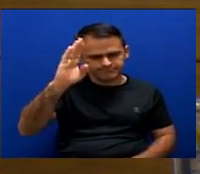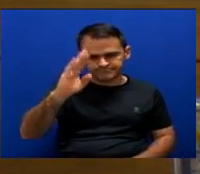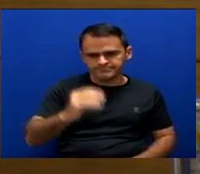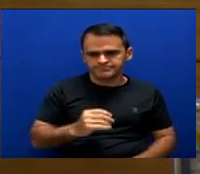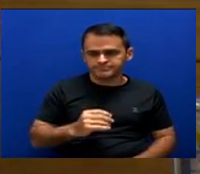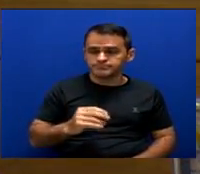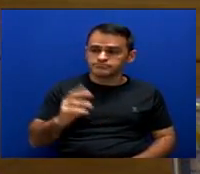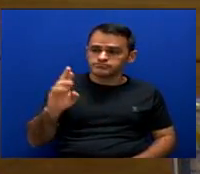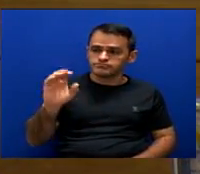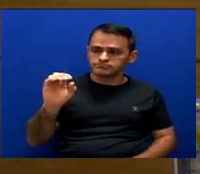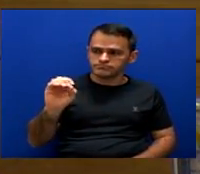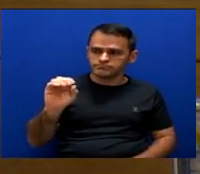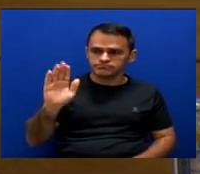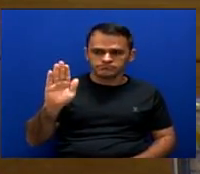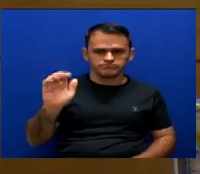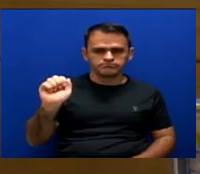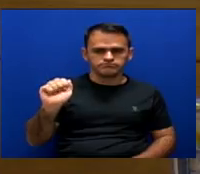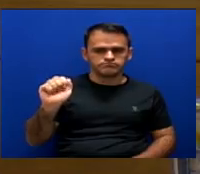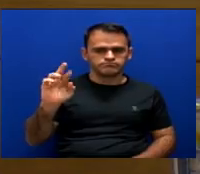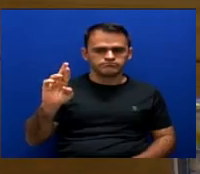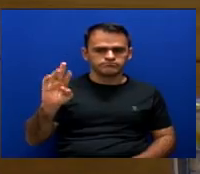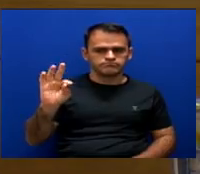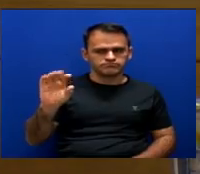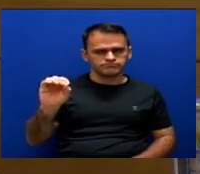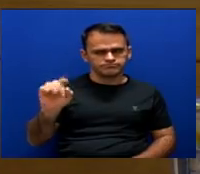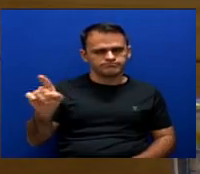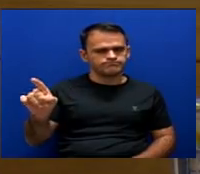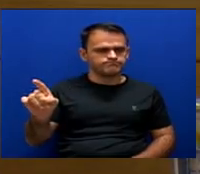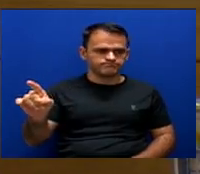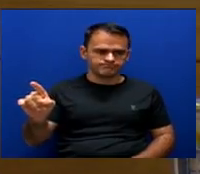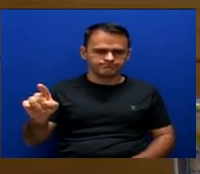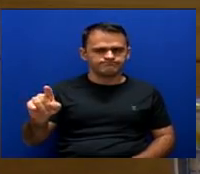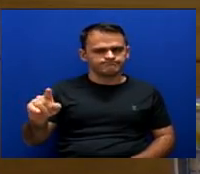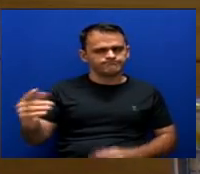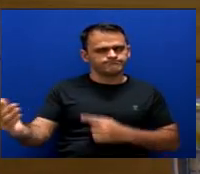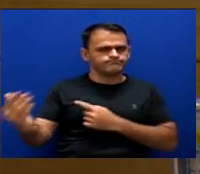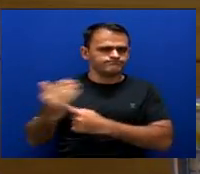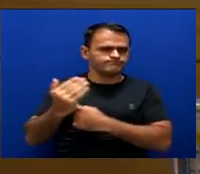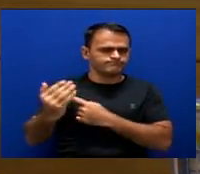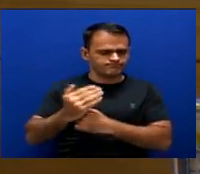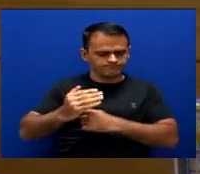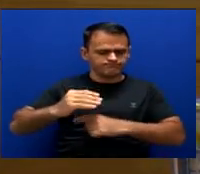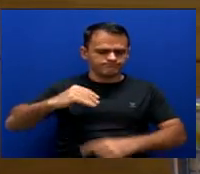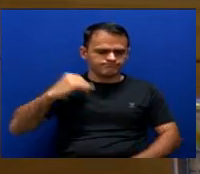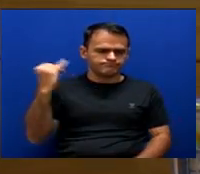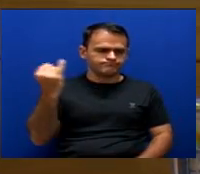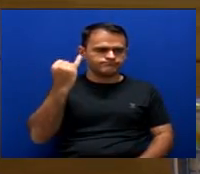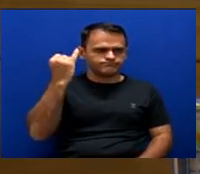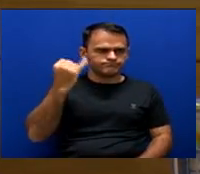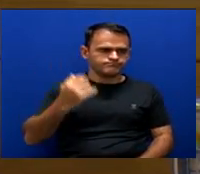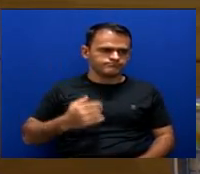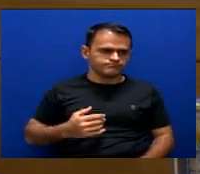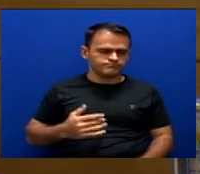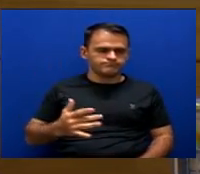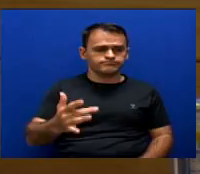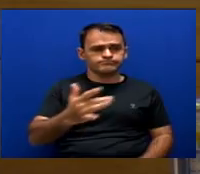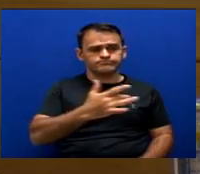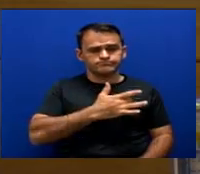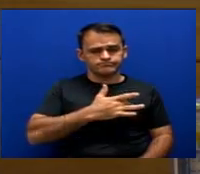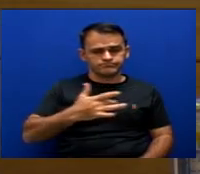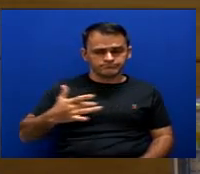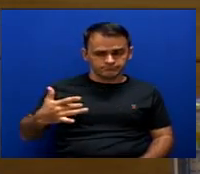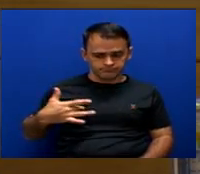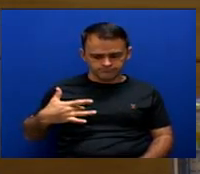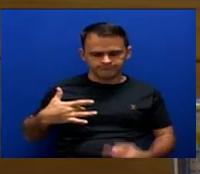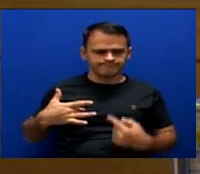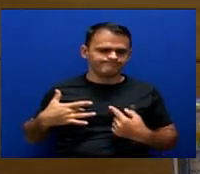roberto tem uma a situação é importante porque realmente aquilo que eu disse saúde não tem